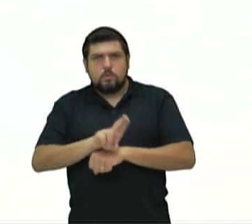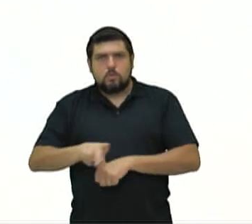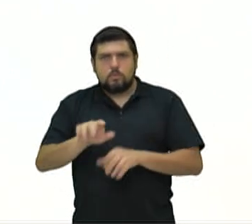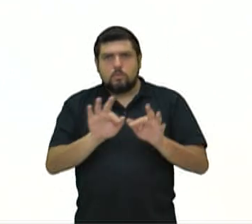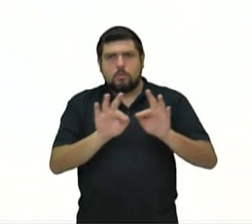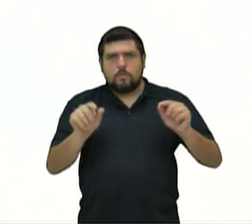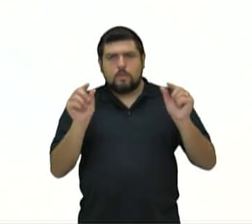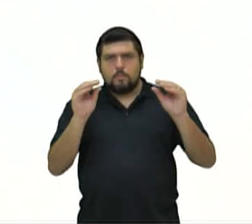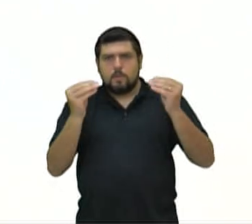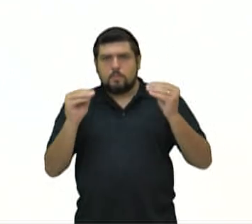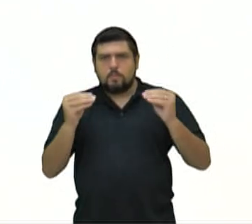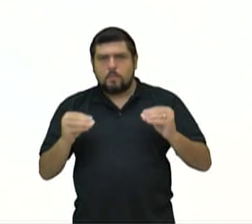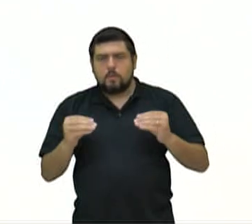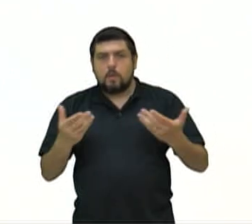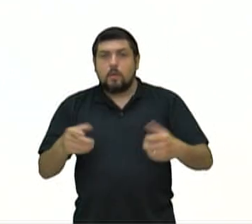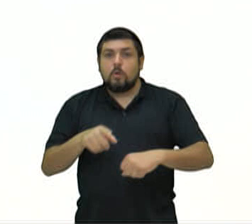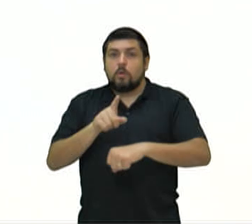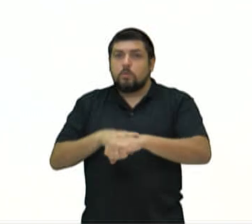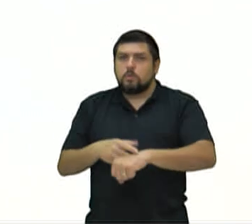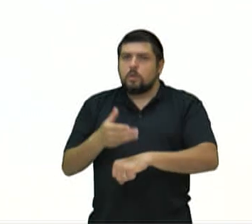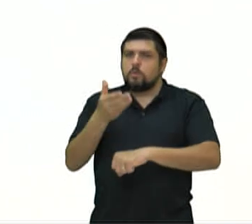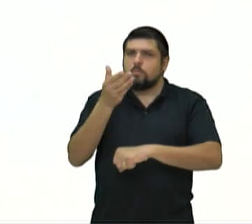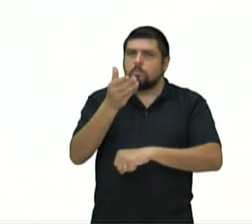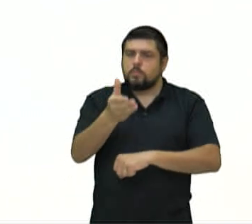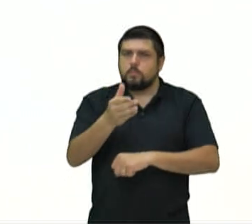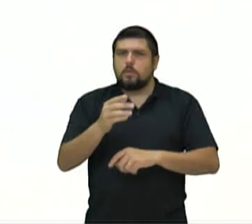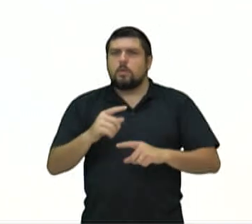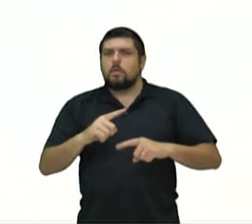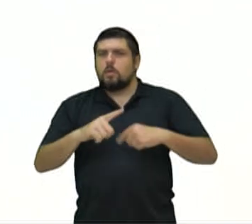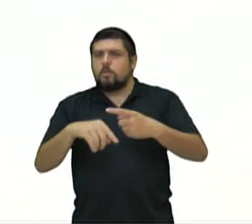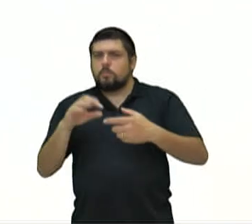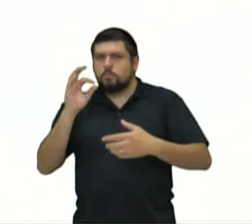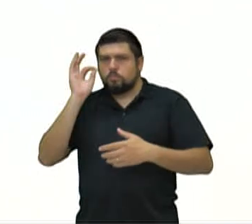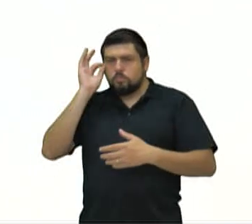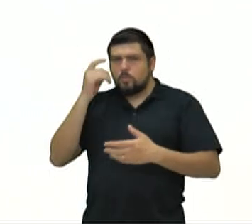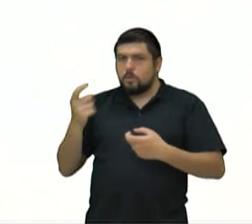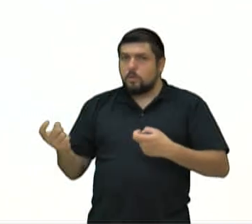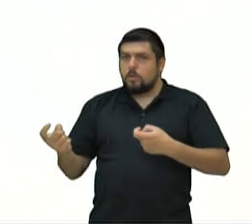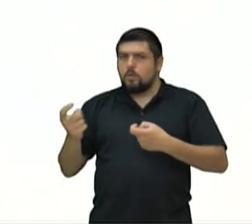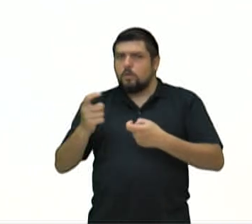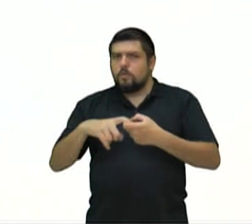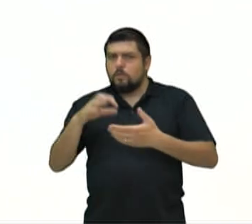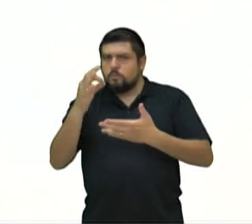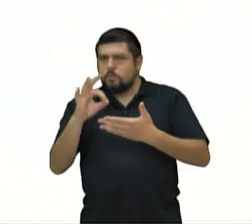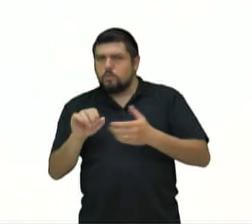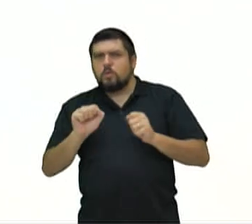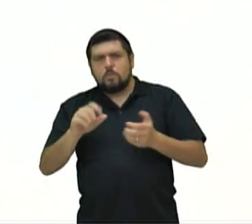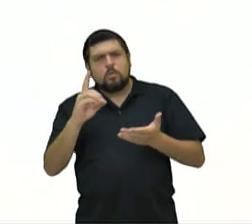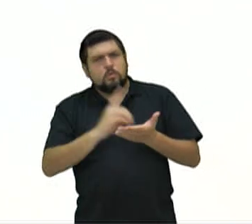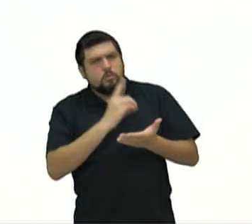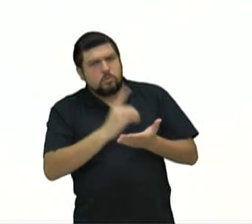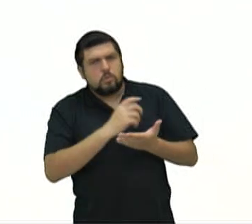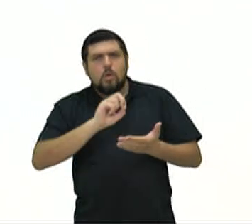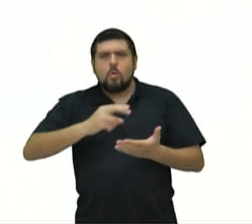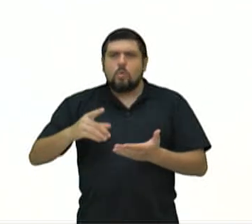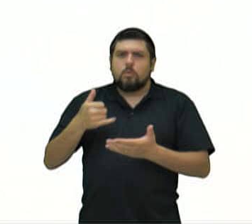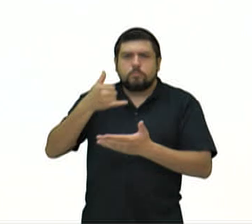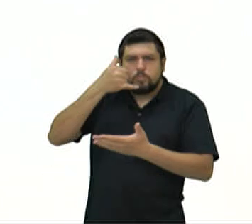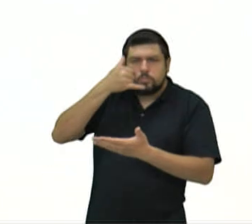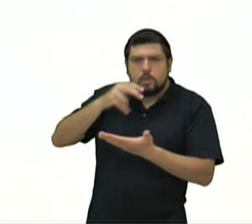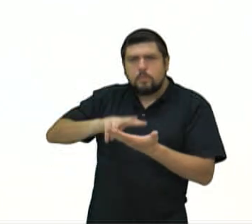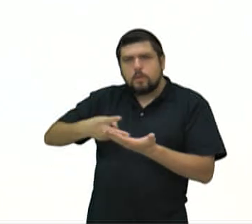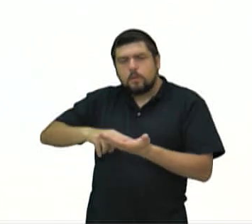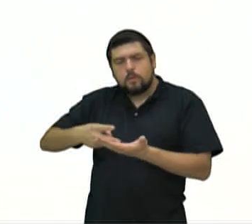ok? Vou dar um tempinho, se precisar vocês podem usar o Google Tradutor, possa usar o dicionário, mas tente escrevê-la toda